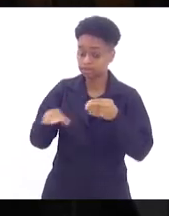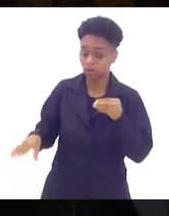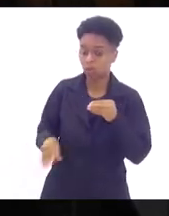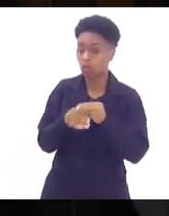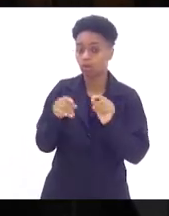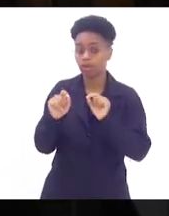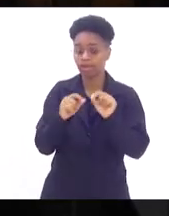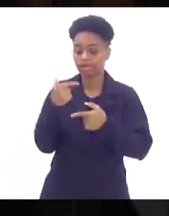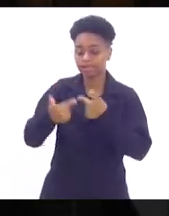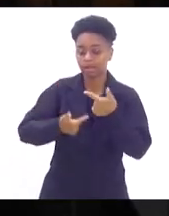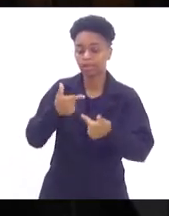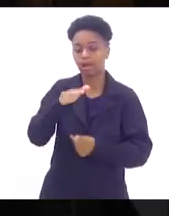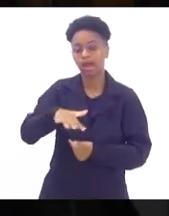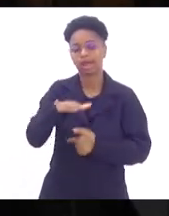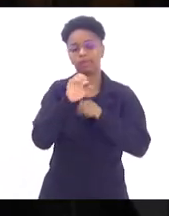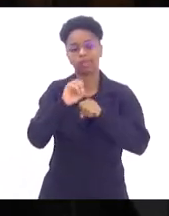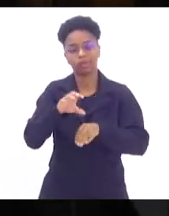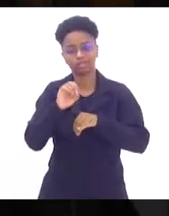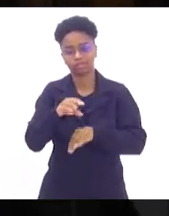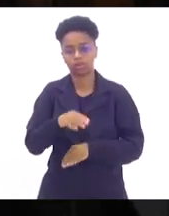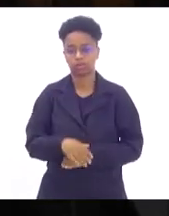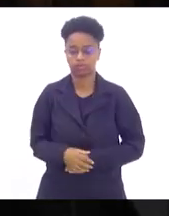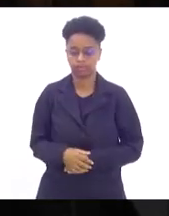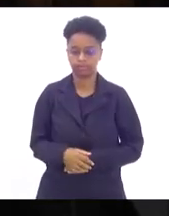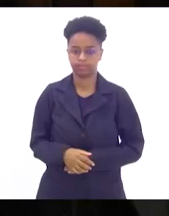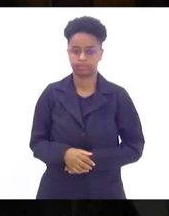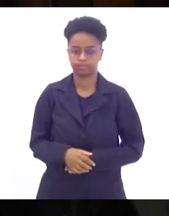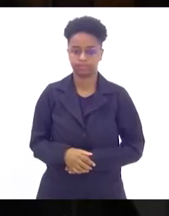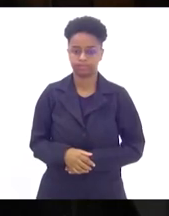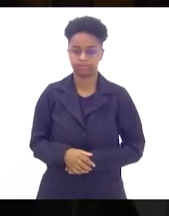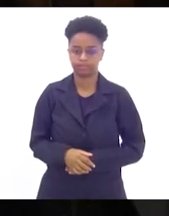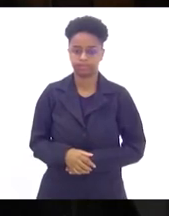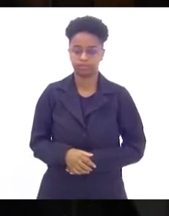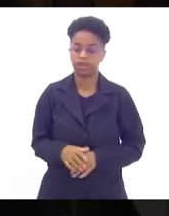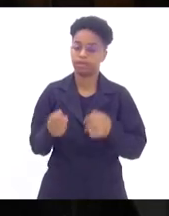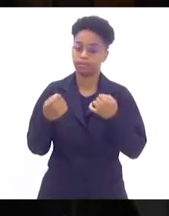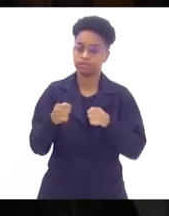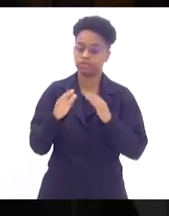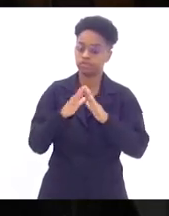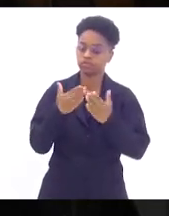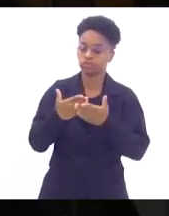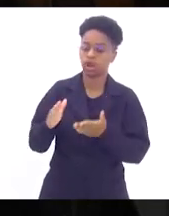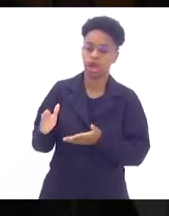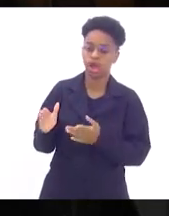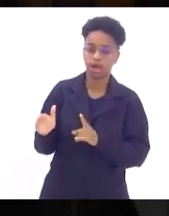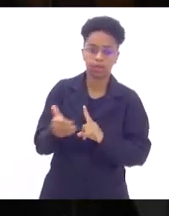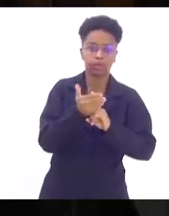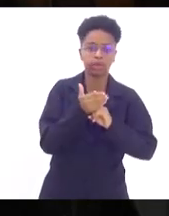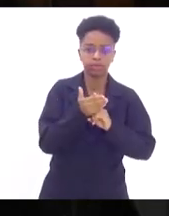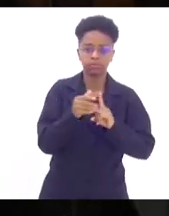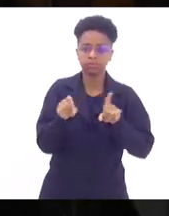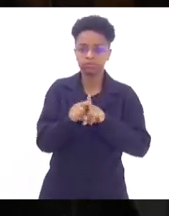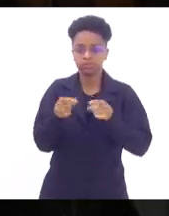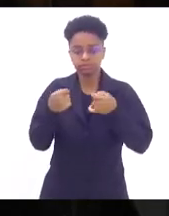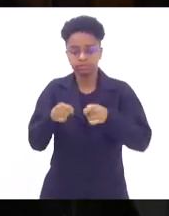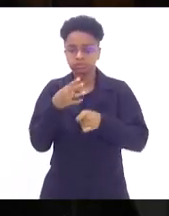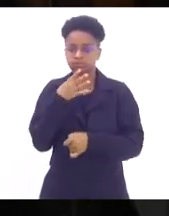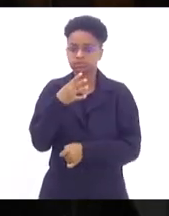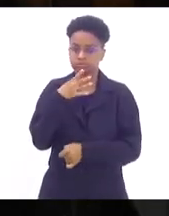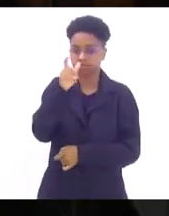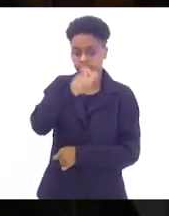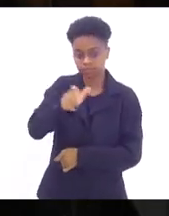a um trabalho Educacional da escola que tem que saber acolher tem que saber ver os seus estudantes